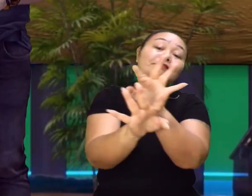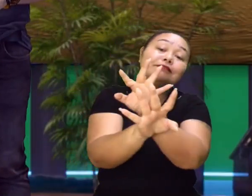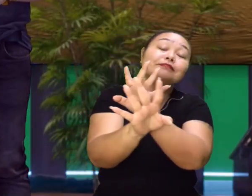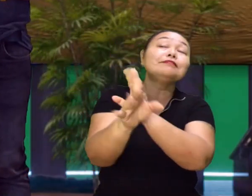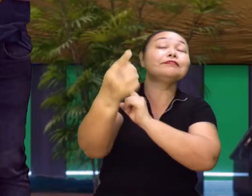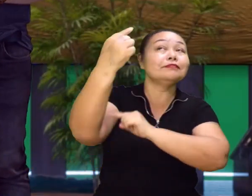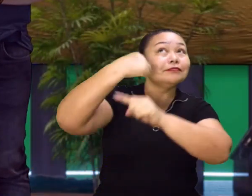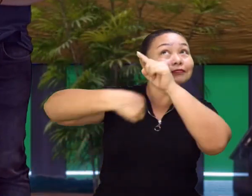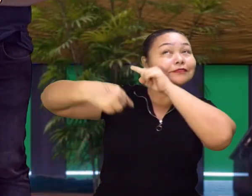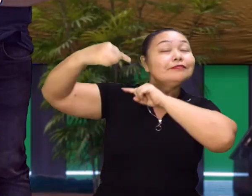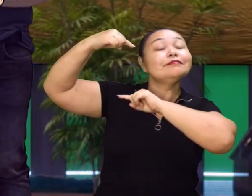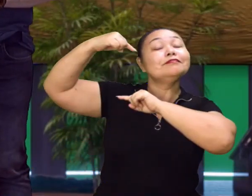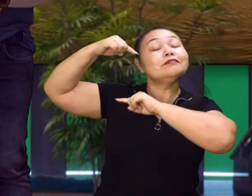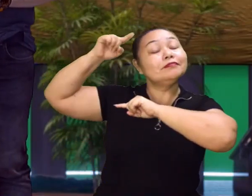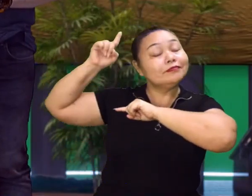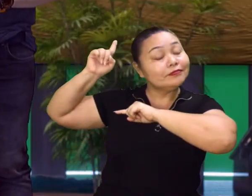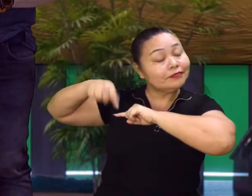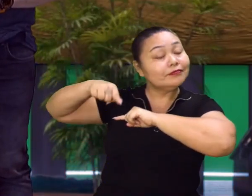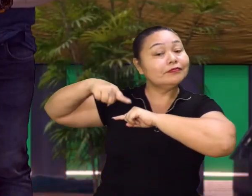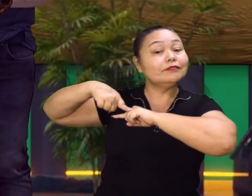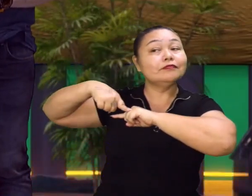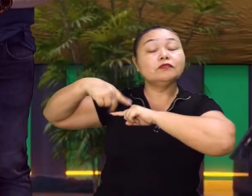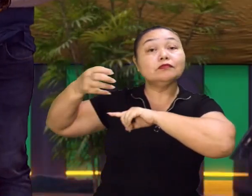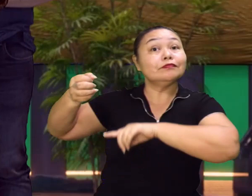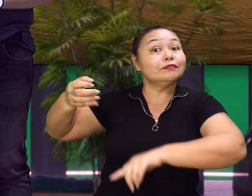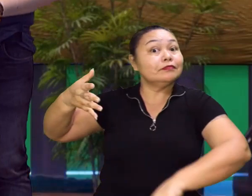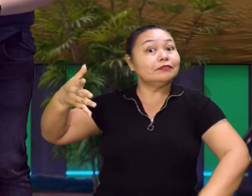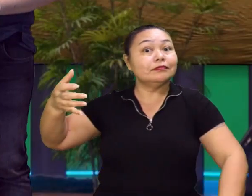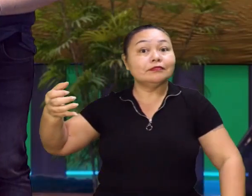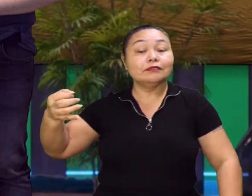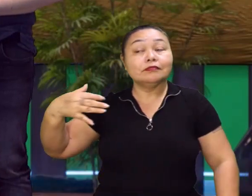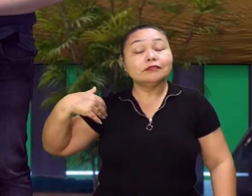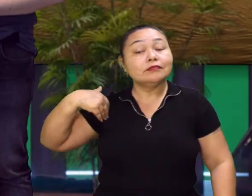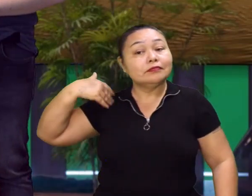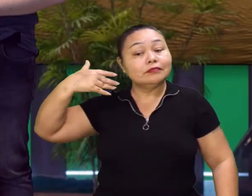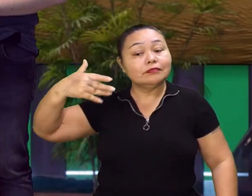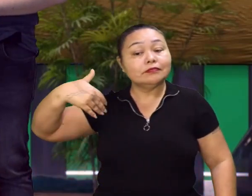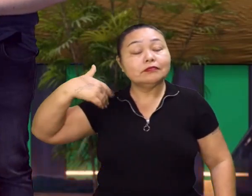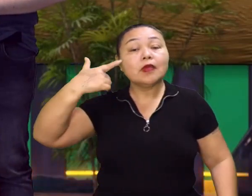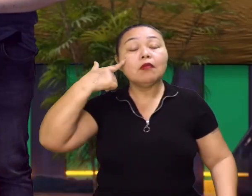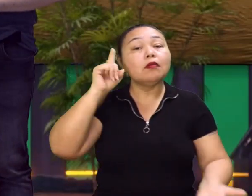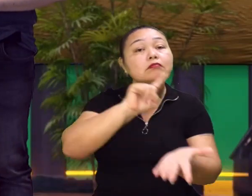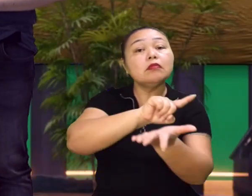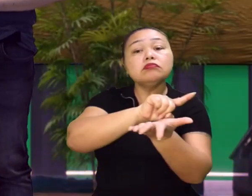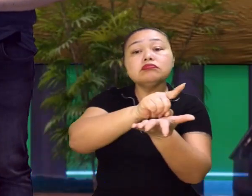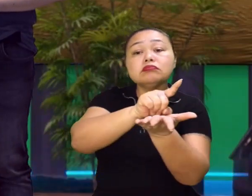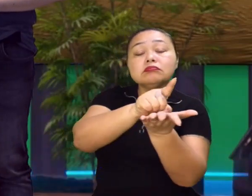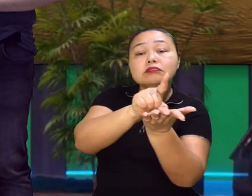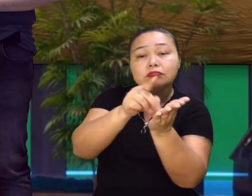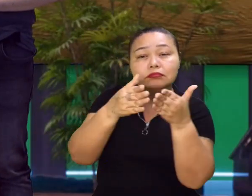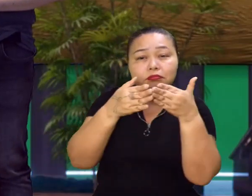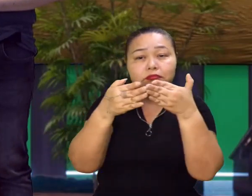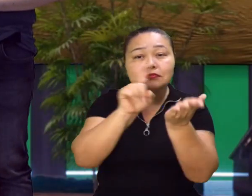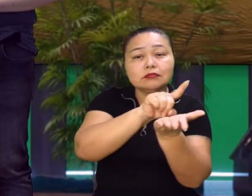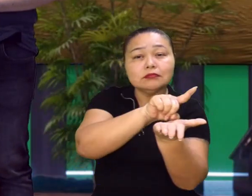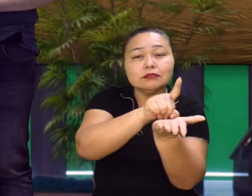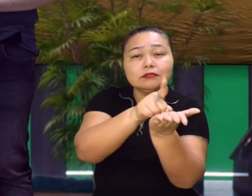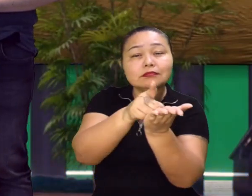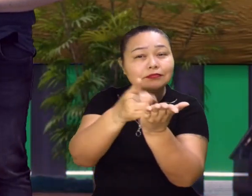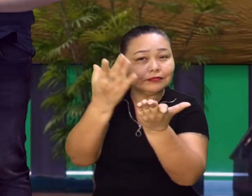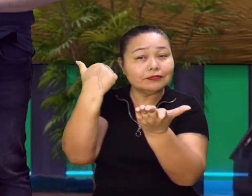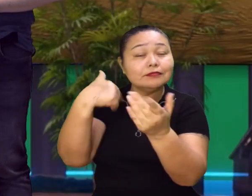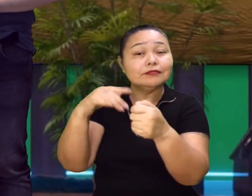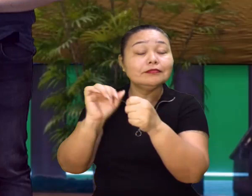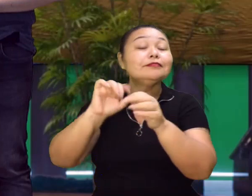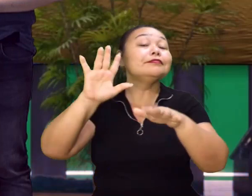a época, era algo inovador. Imagine a bússola. Exatamente. Na época das grandes navegações. Né?